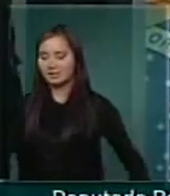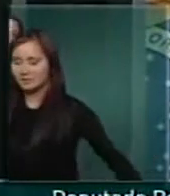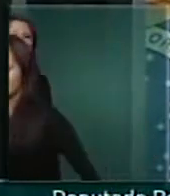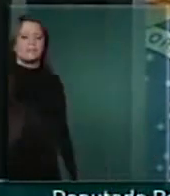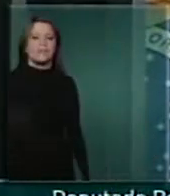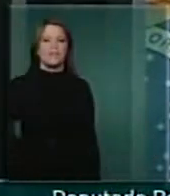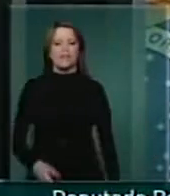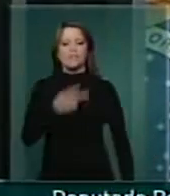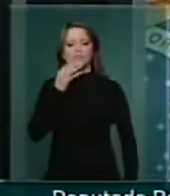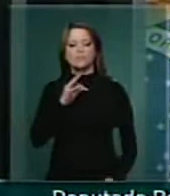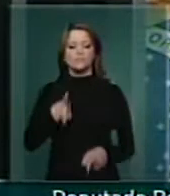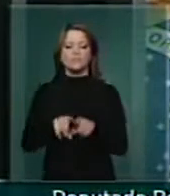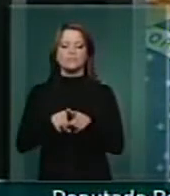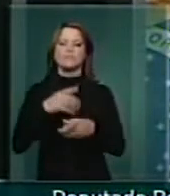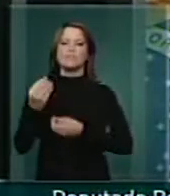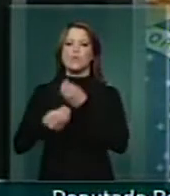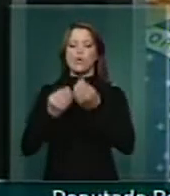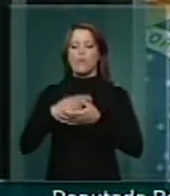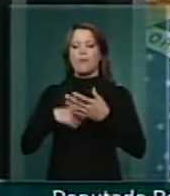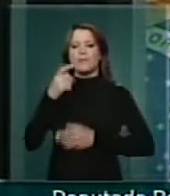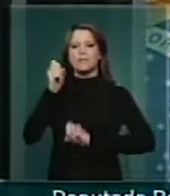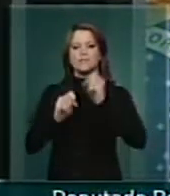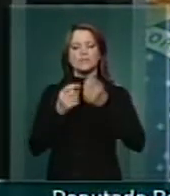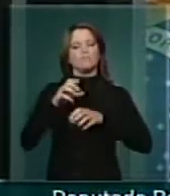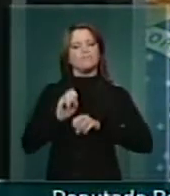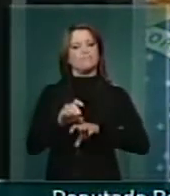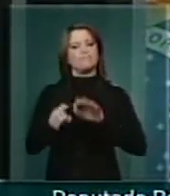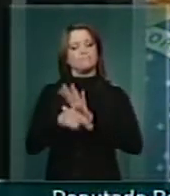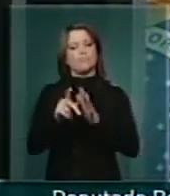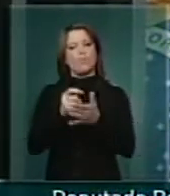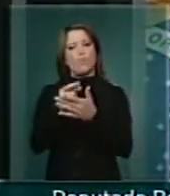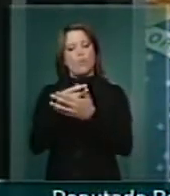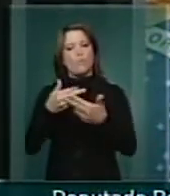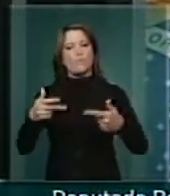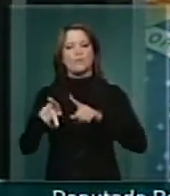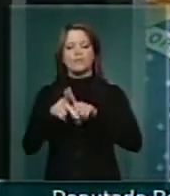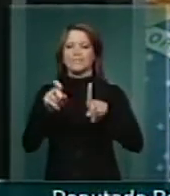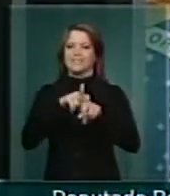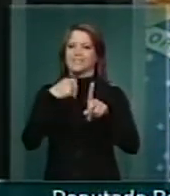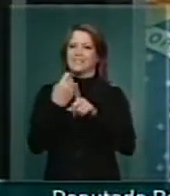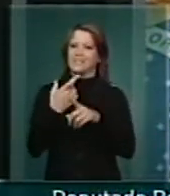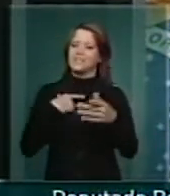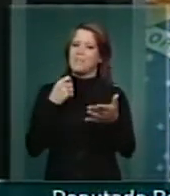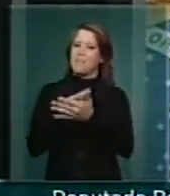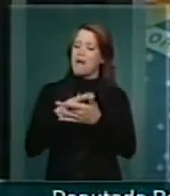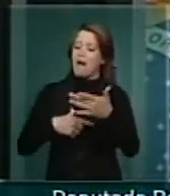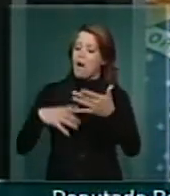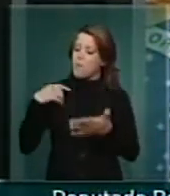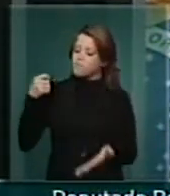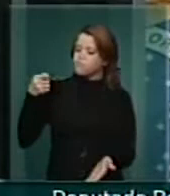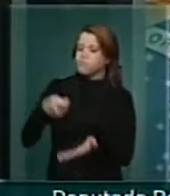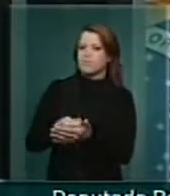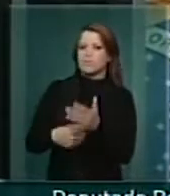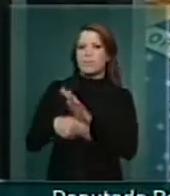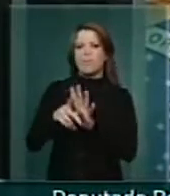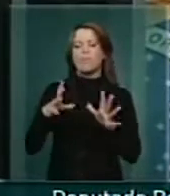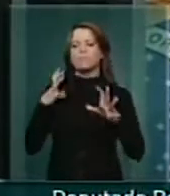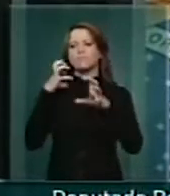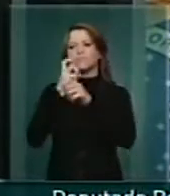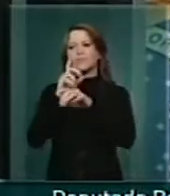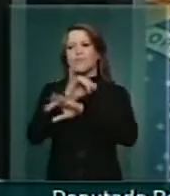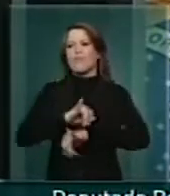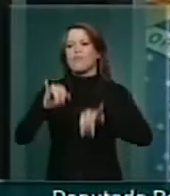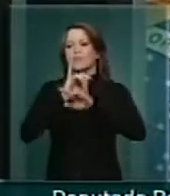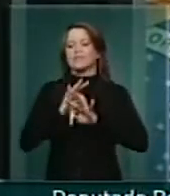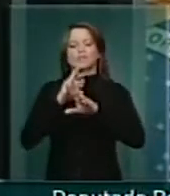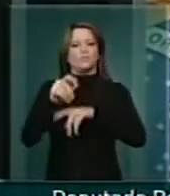no mesmo período. A indústria incentiva o consumo e a sociedade é quem paga a conta. Dados do movimento